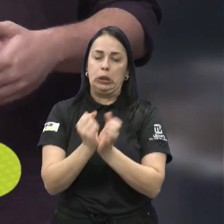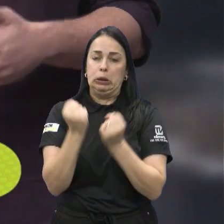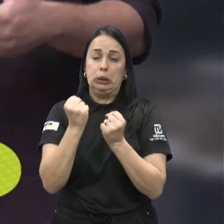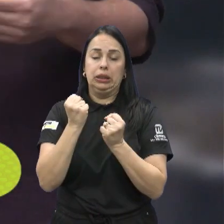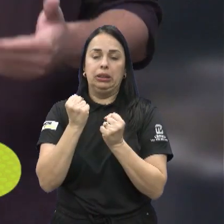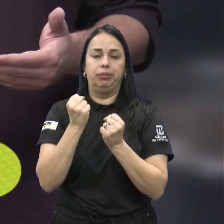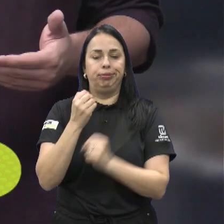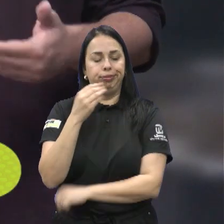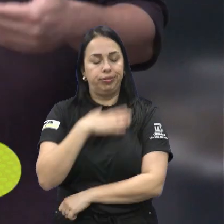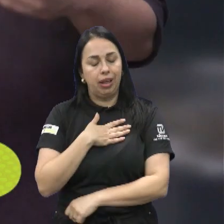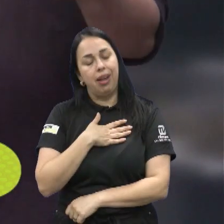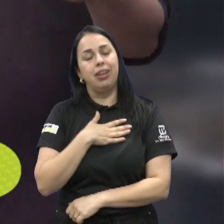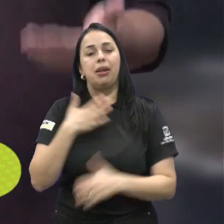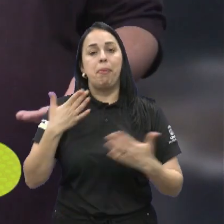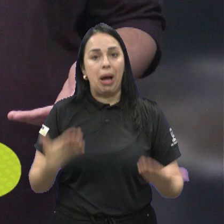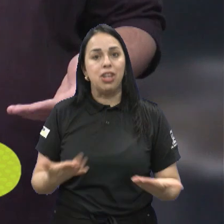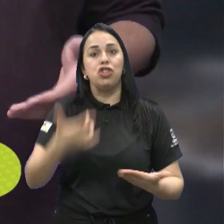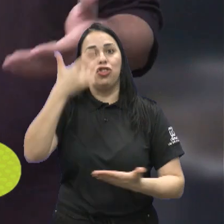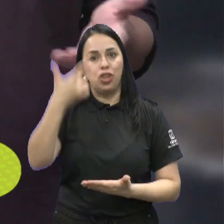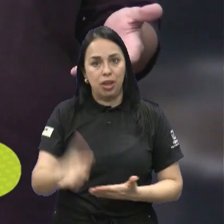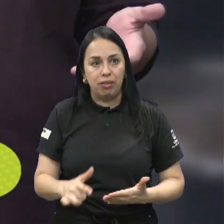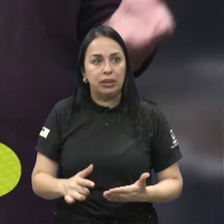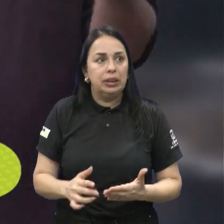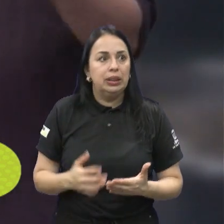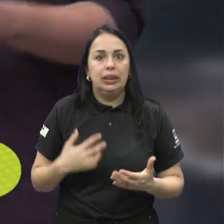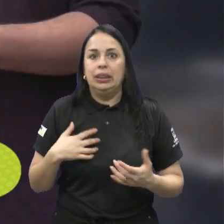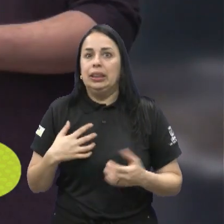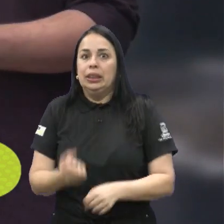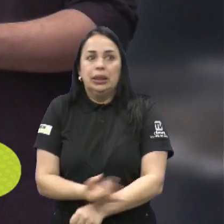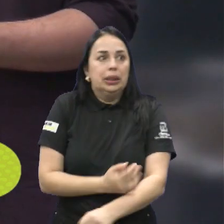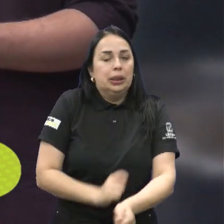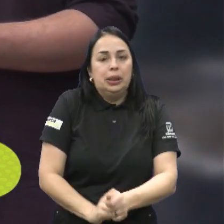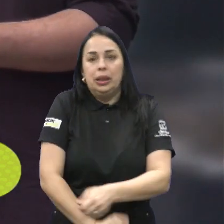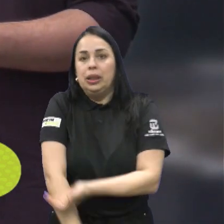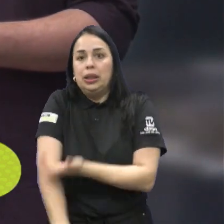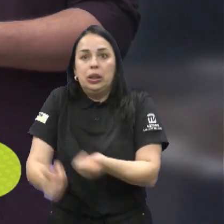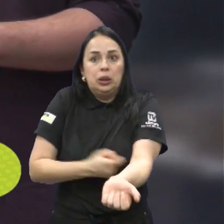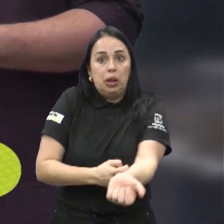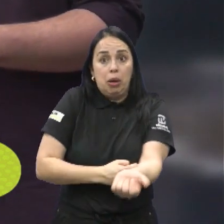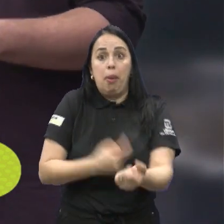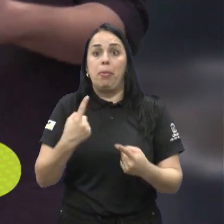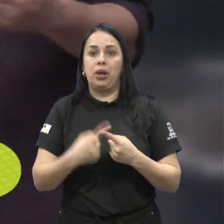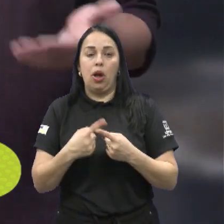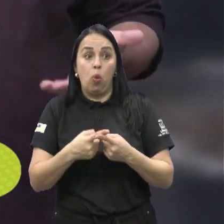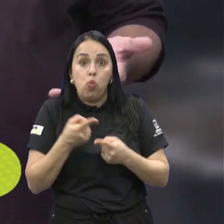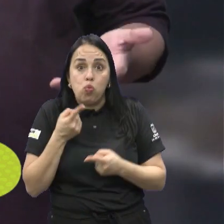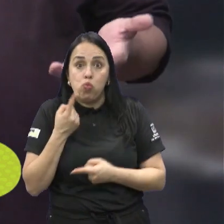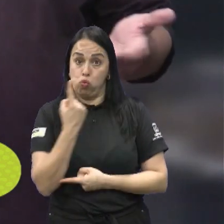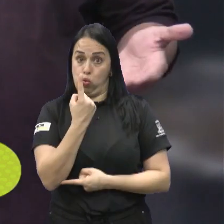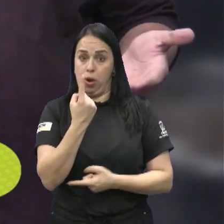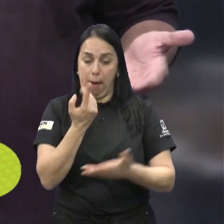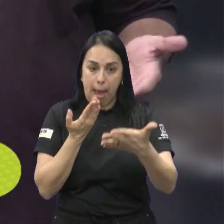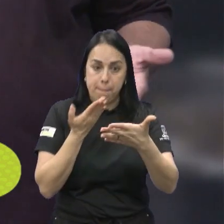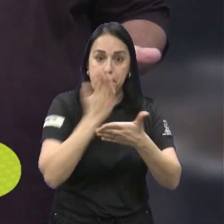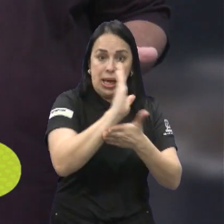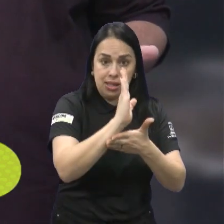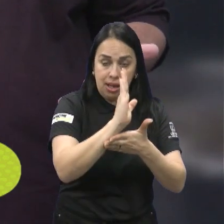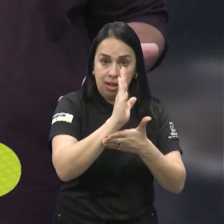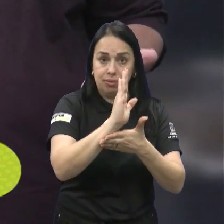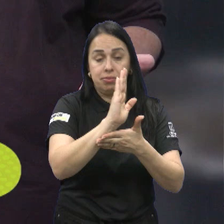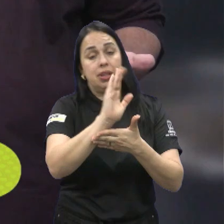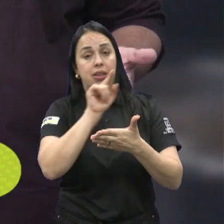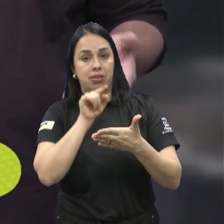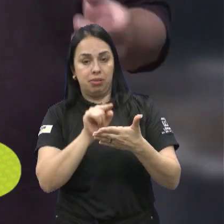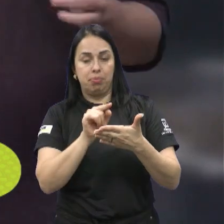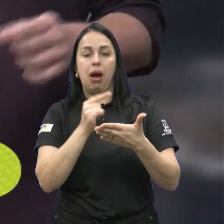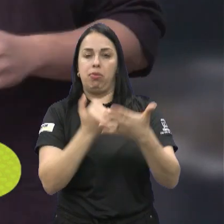da volta, tensão e expectativa. Afinal, um iria avançar para a semifinal e estaria a 2 jogos de voltar para a elite do